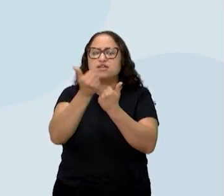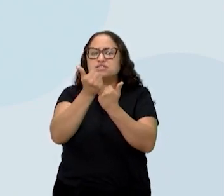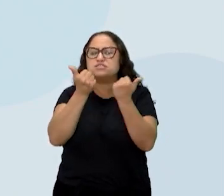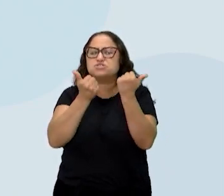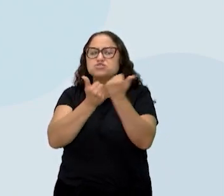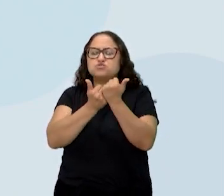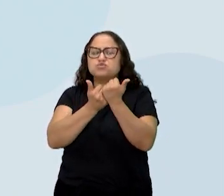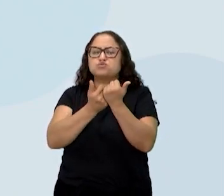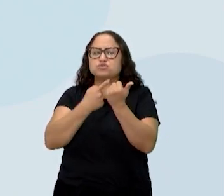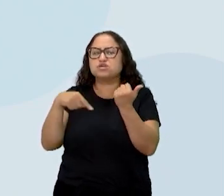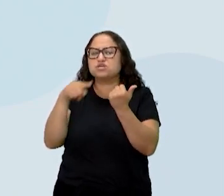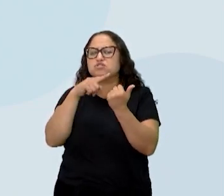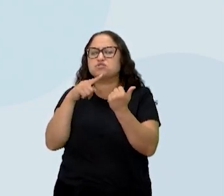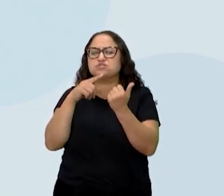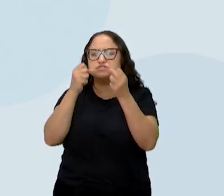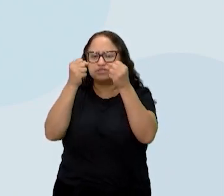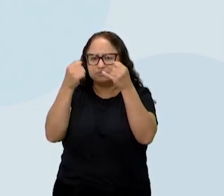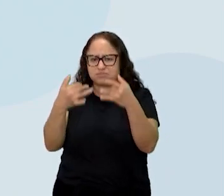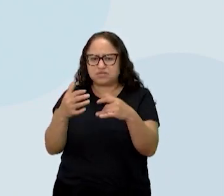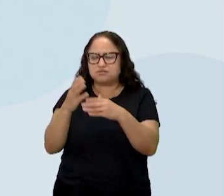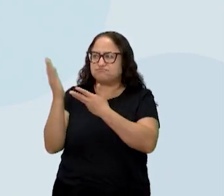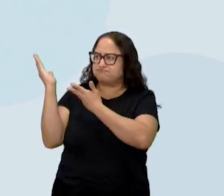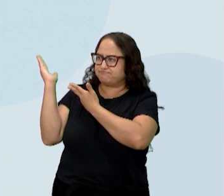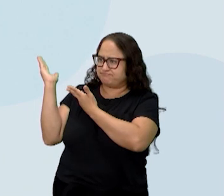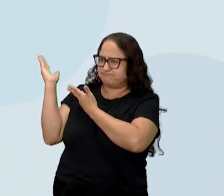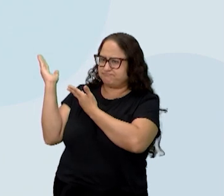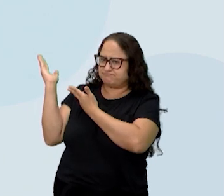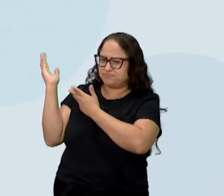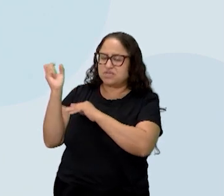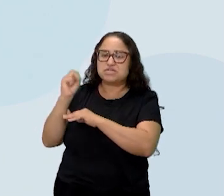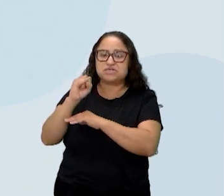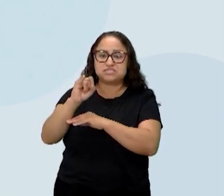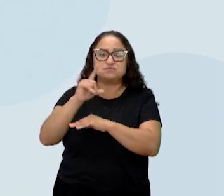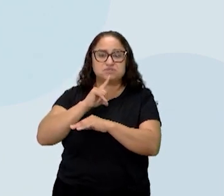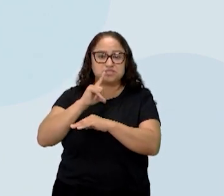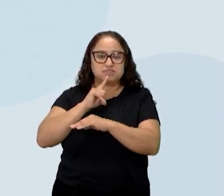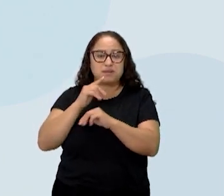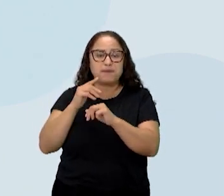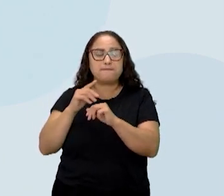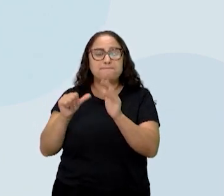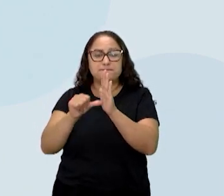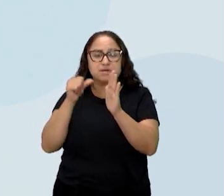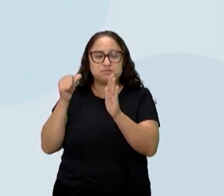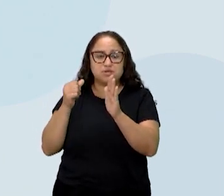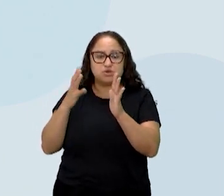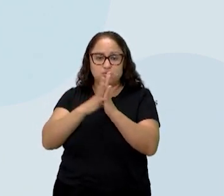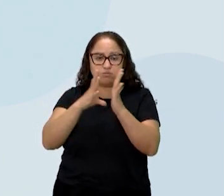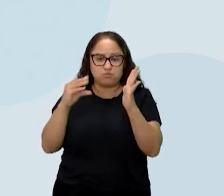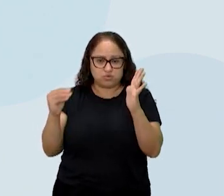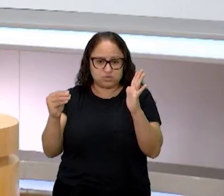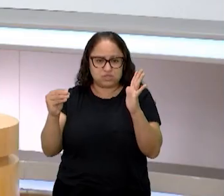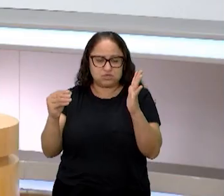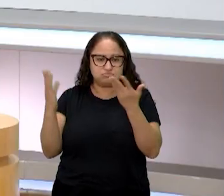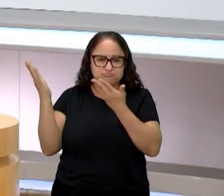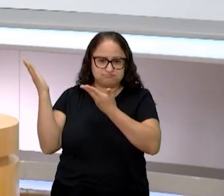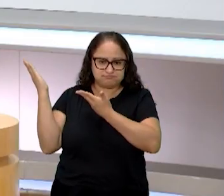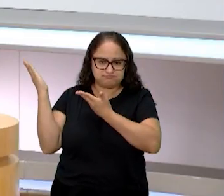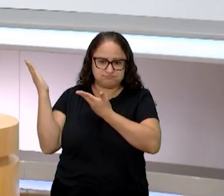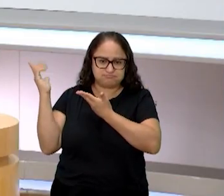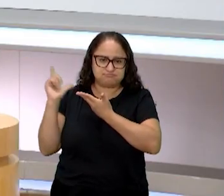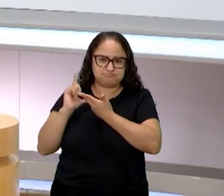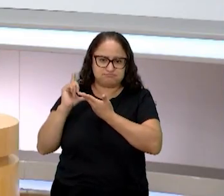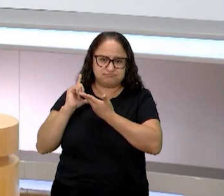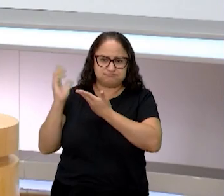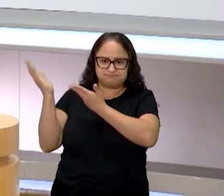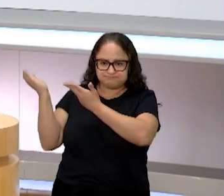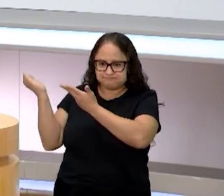tanto está falando agora? É essa daqui. Se você colocar, então, olha, primeiro aqui no modelo, se vocês vierem aqui para o modelo que está aqui